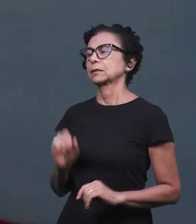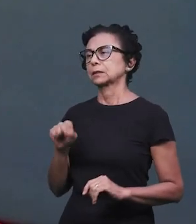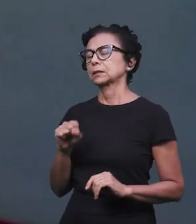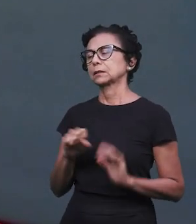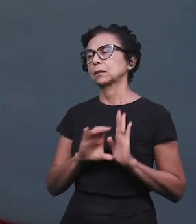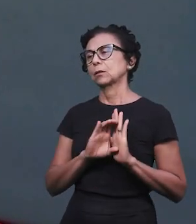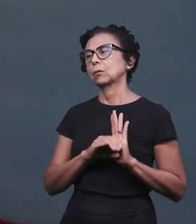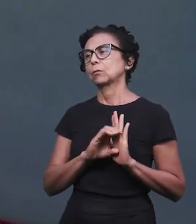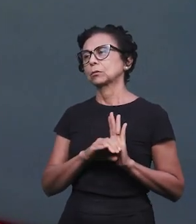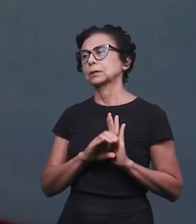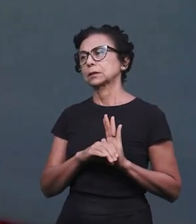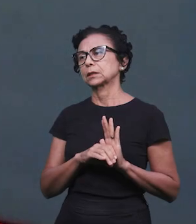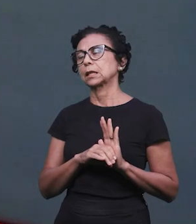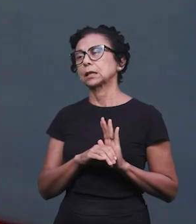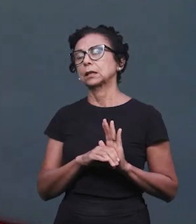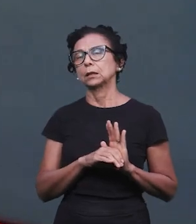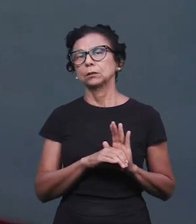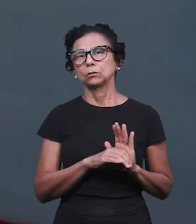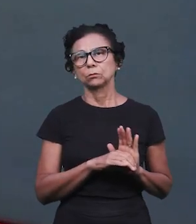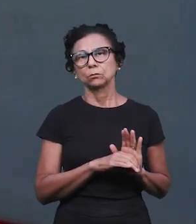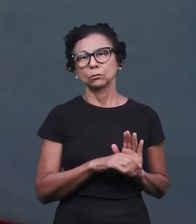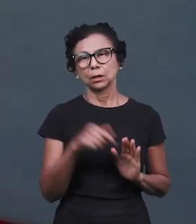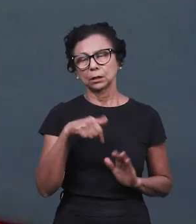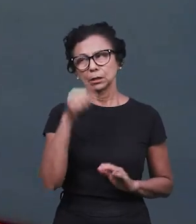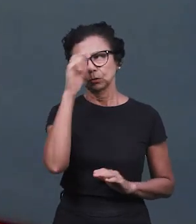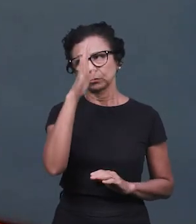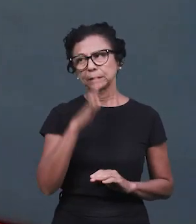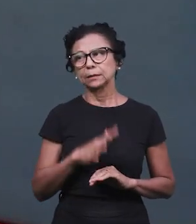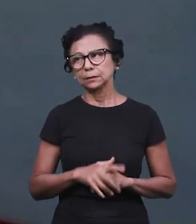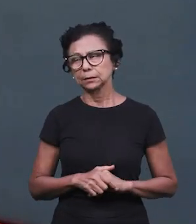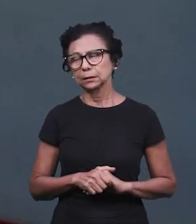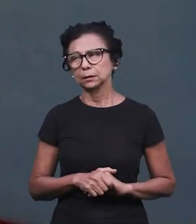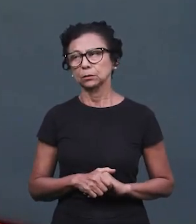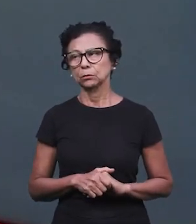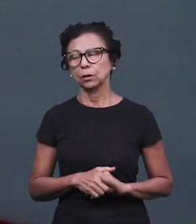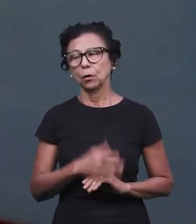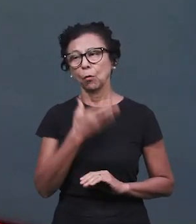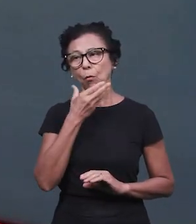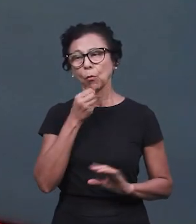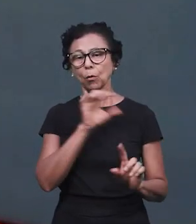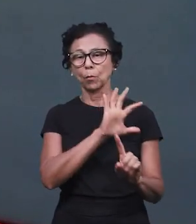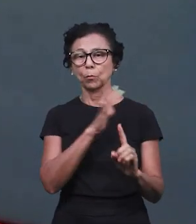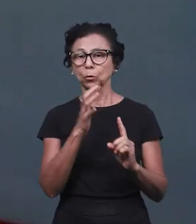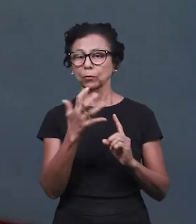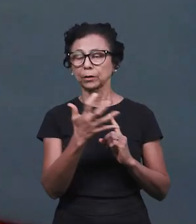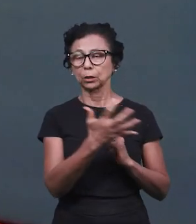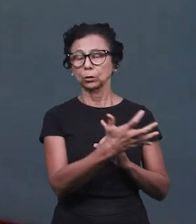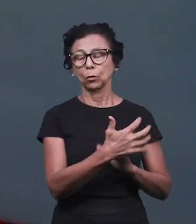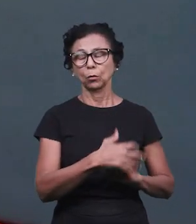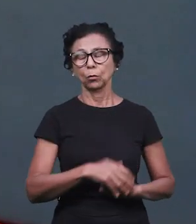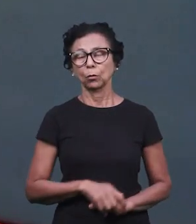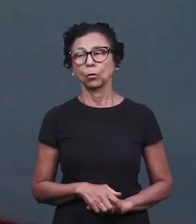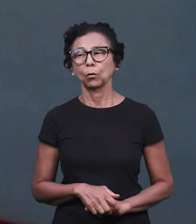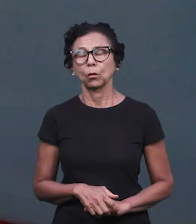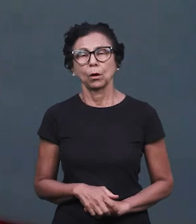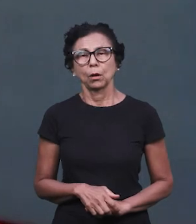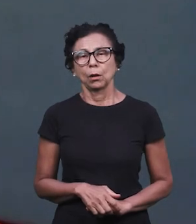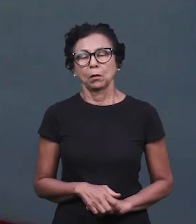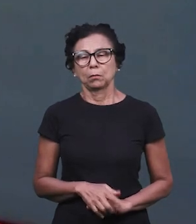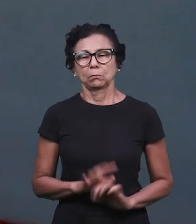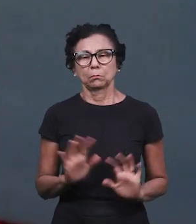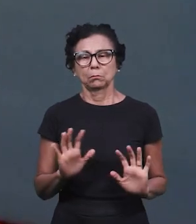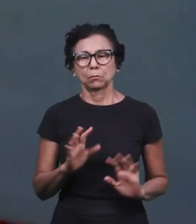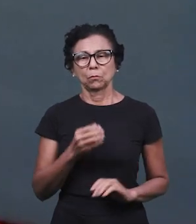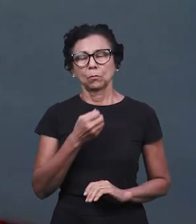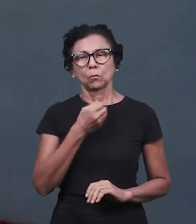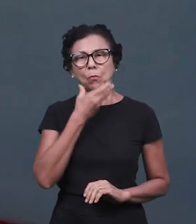essa coisa na nossa cultura, né? Que o homem é o provedor, que o homem não pode falar das suas emoções, o homem não precisa